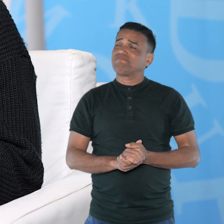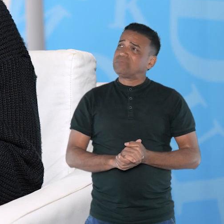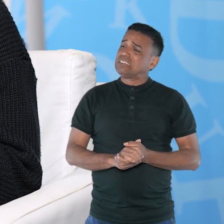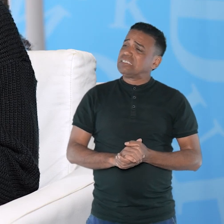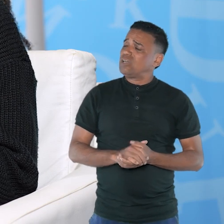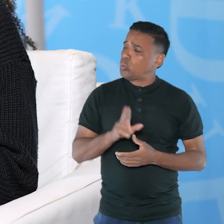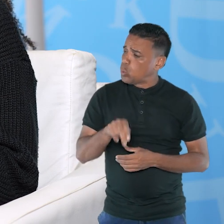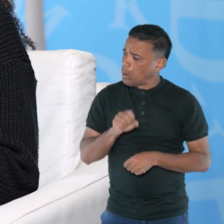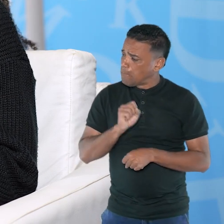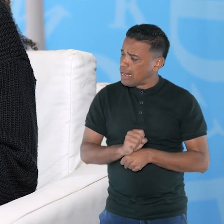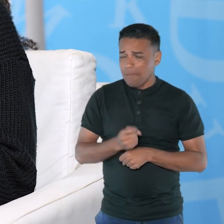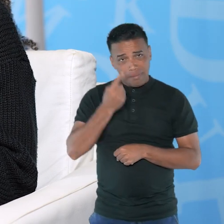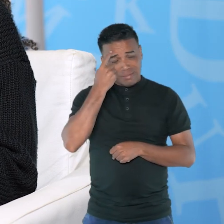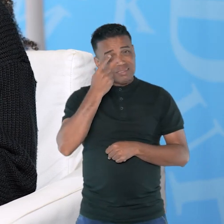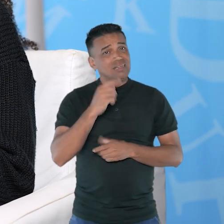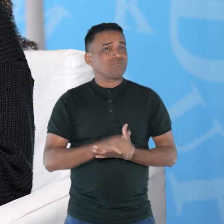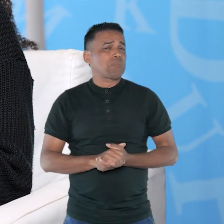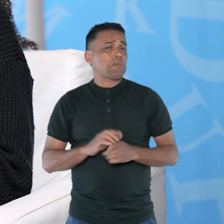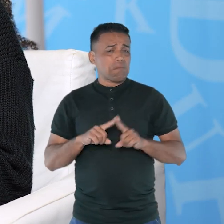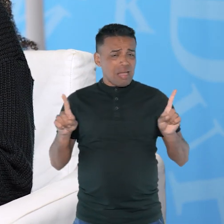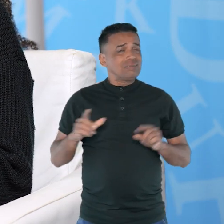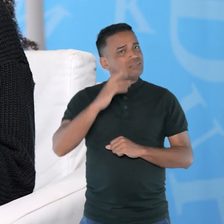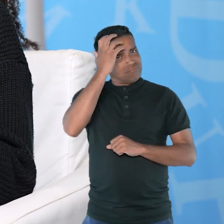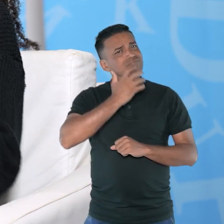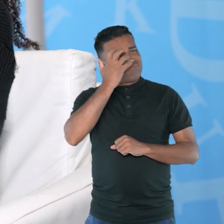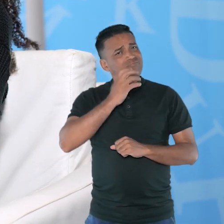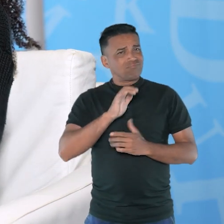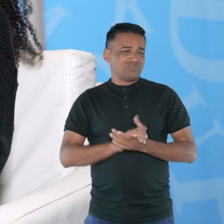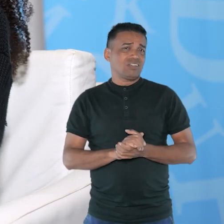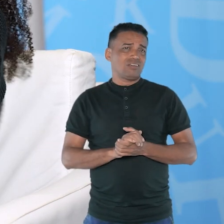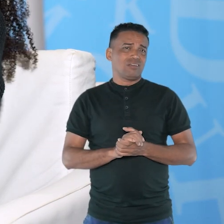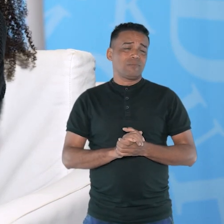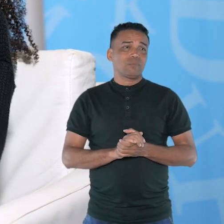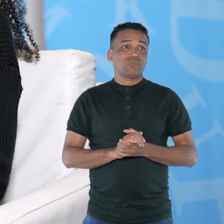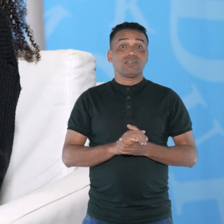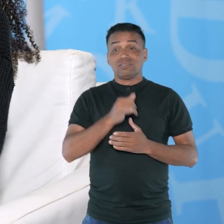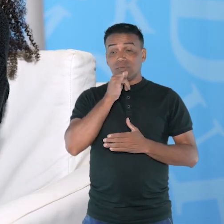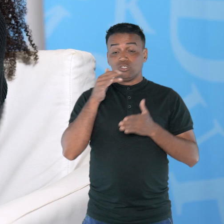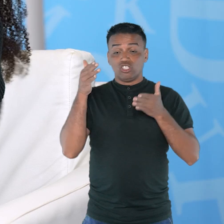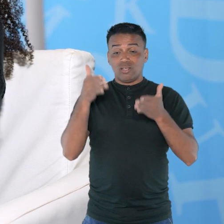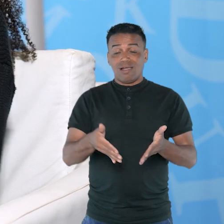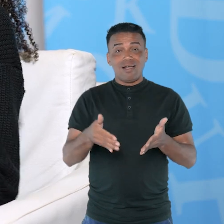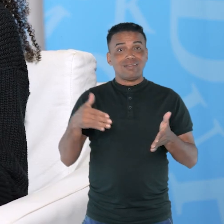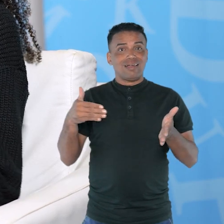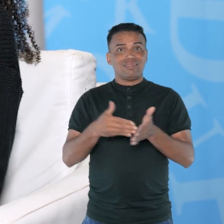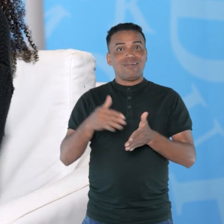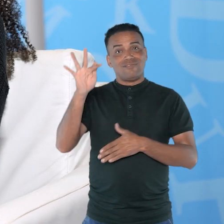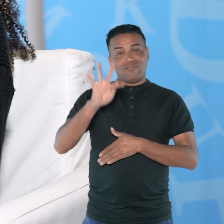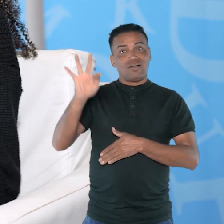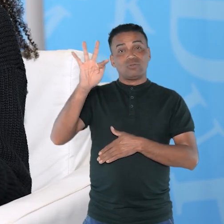para pensar nisso, mas com certeza sim. A própria chegada até a UNB, o livro retrata